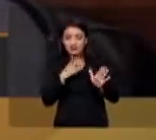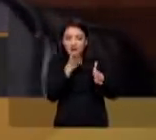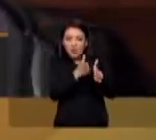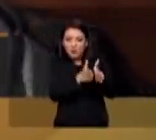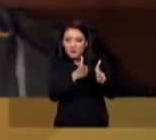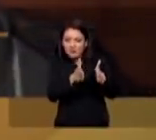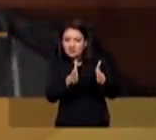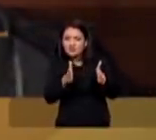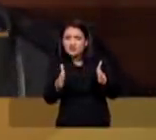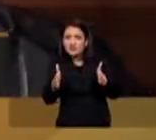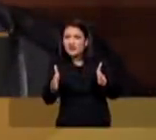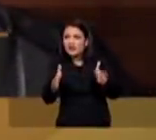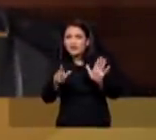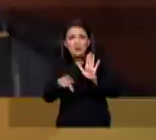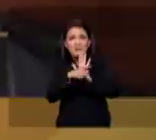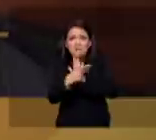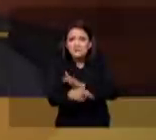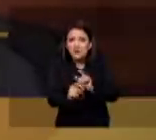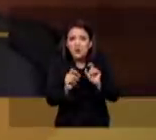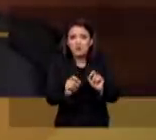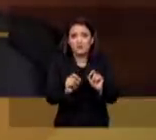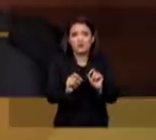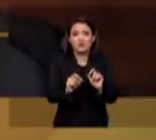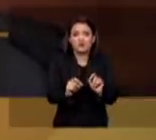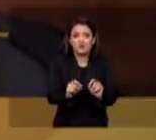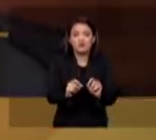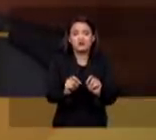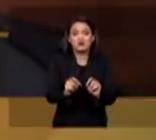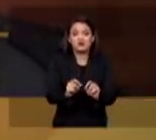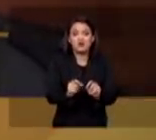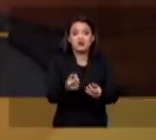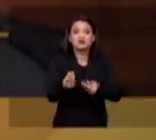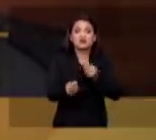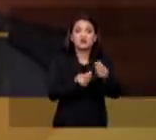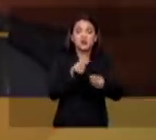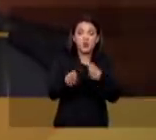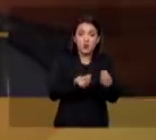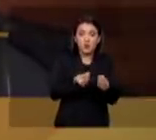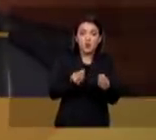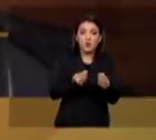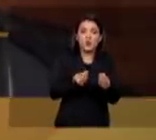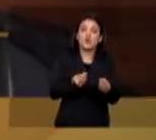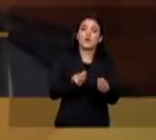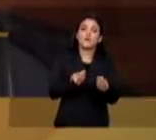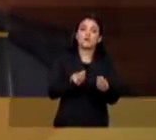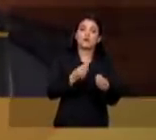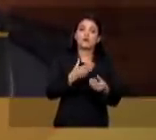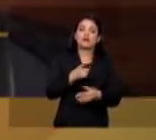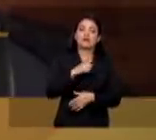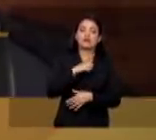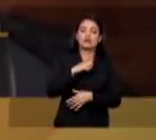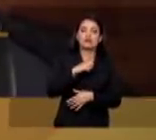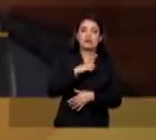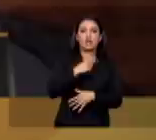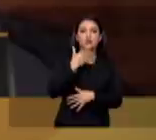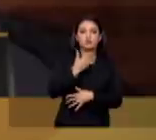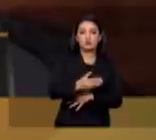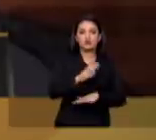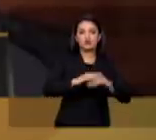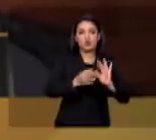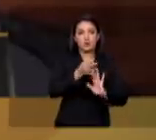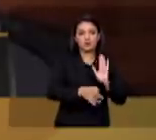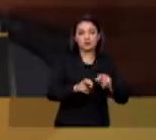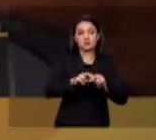procedimentos específicos para os tratamentos das arguições de suspeição e de incompetência, nos termos do artigo